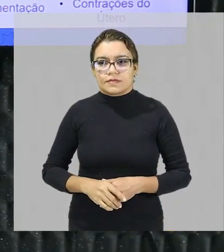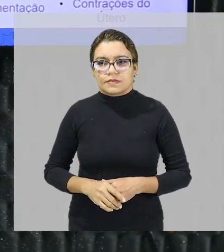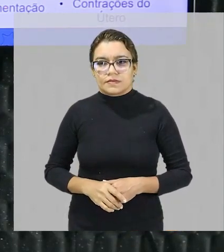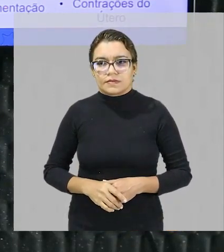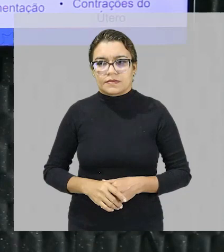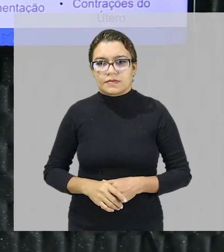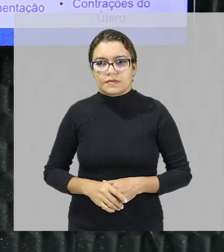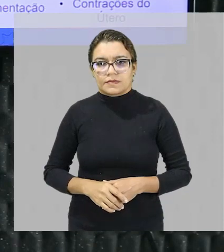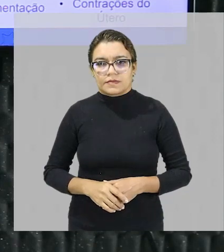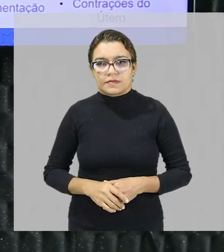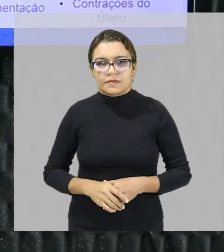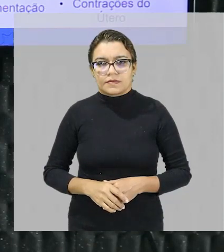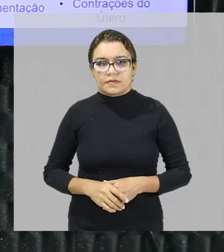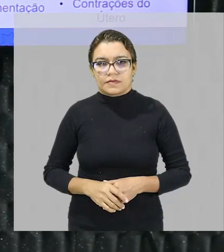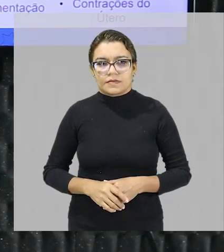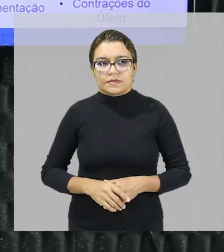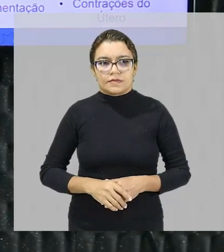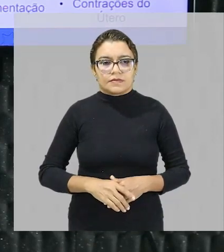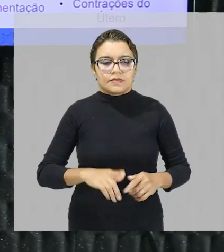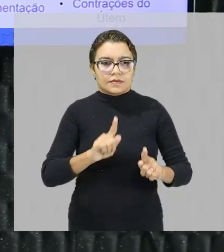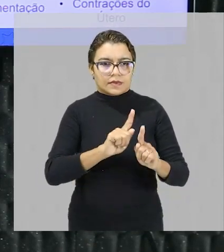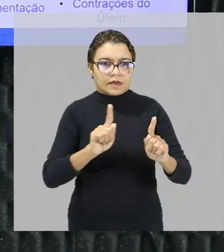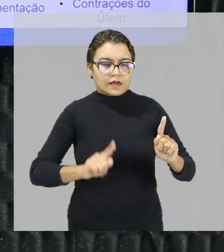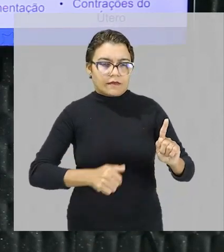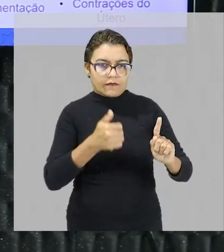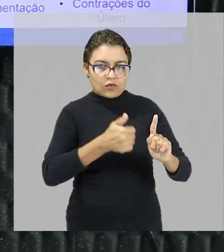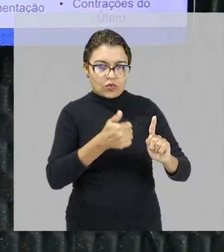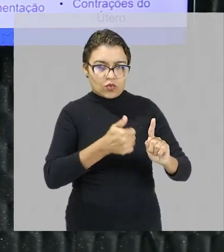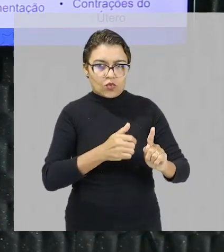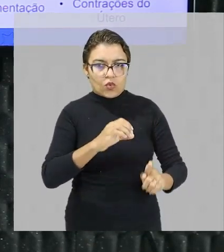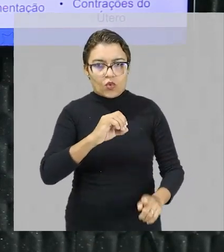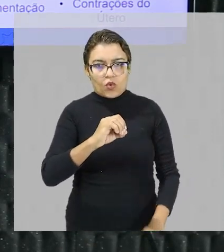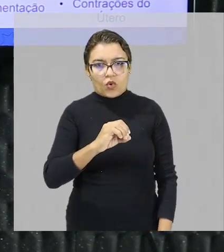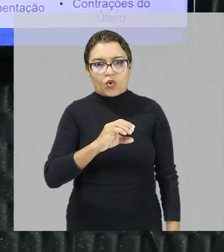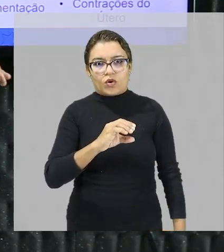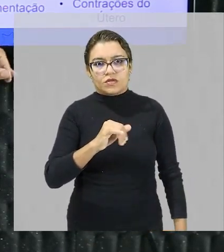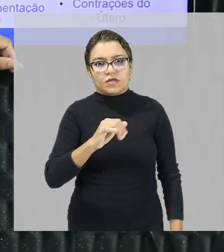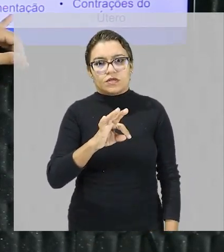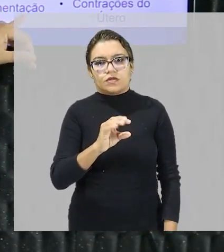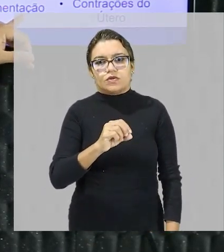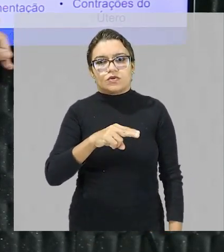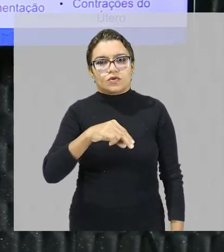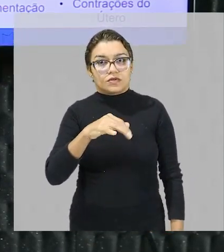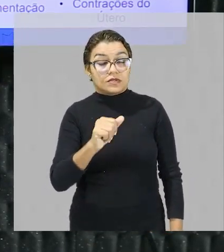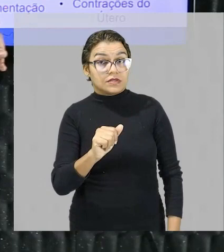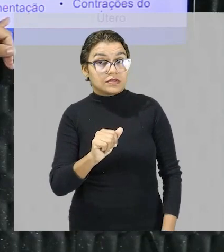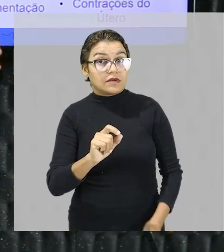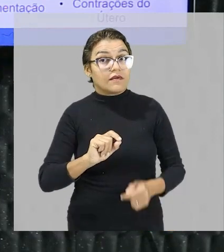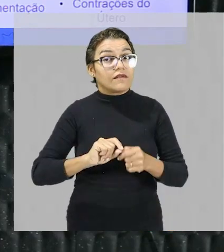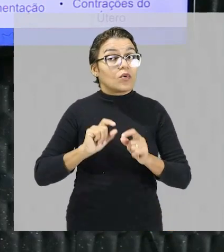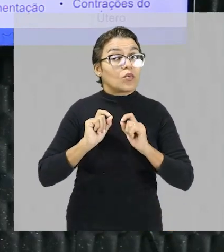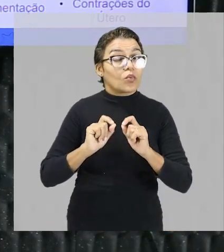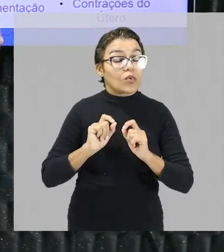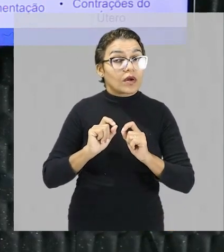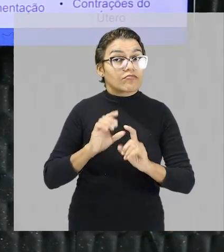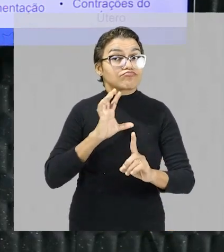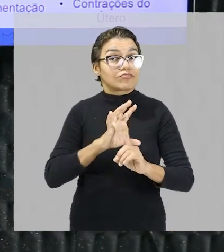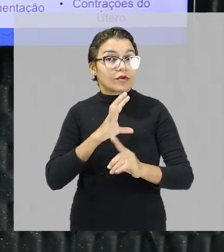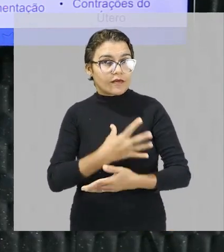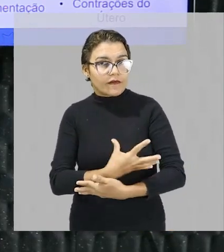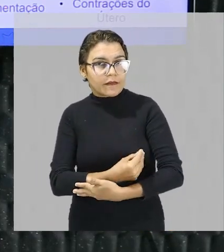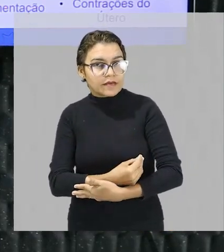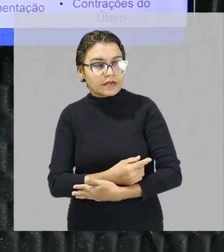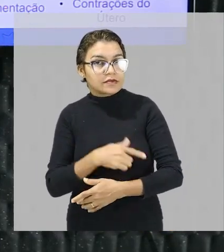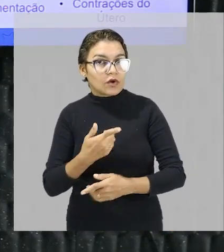fértil. Vamos lá, o gráfico 1, ocitocina. O que a ocitocina faz? Promove a amamentação. Então, se o